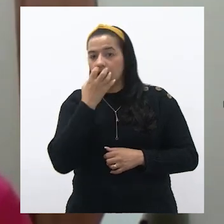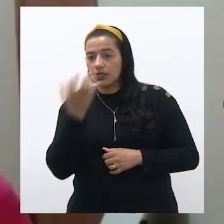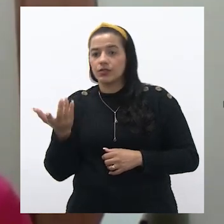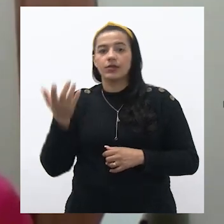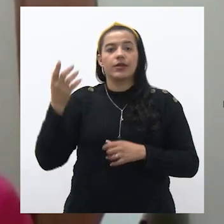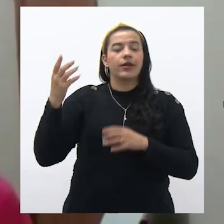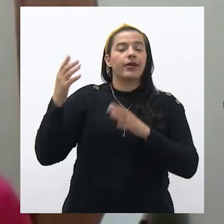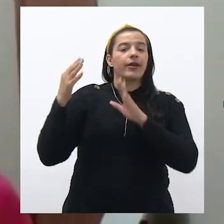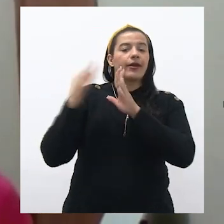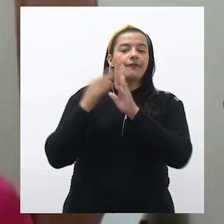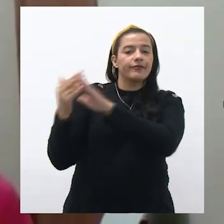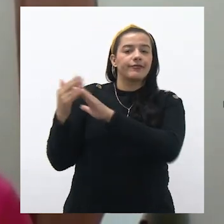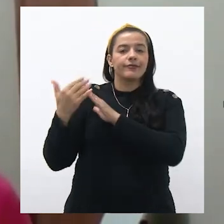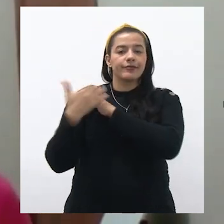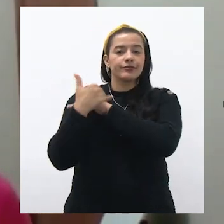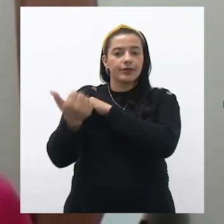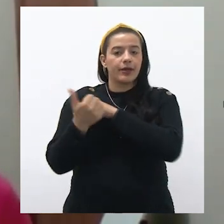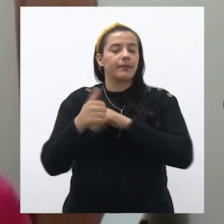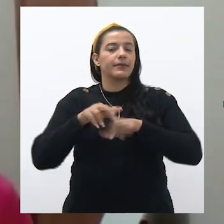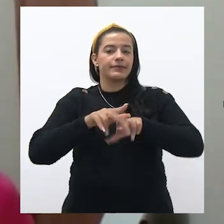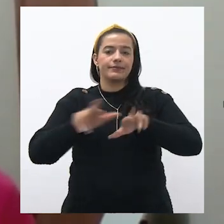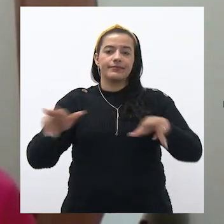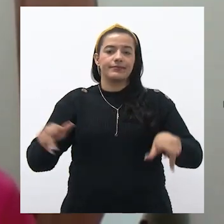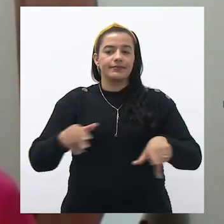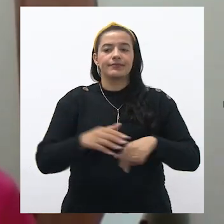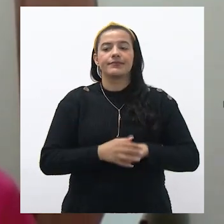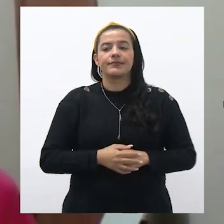vizinho chamando, é bem isso mesmo.